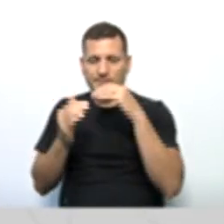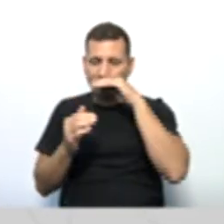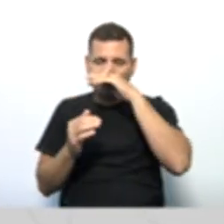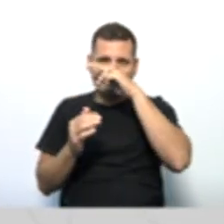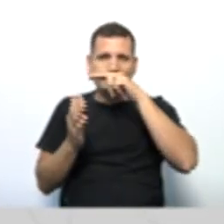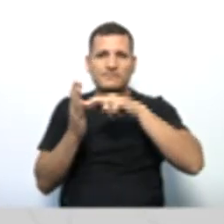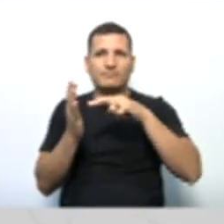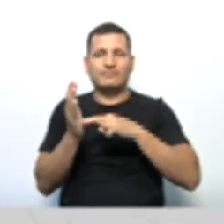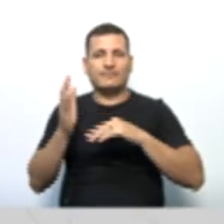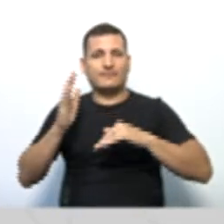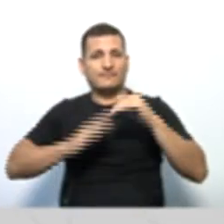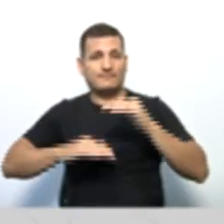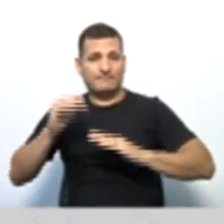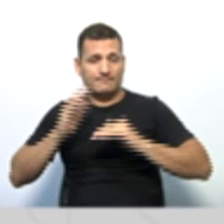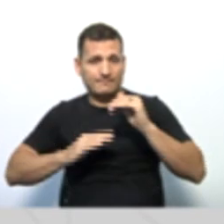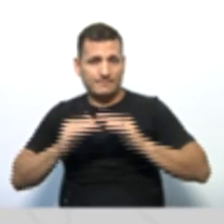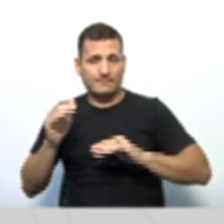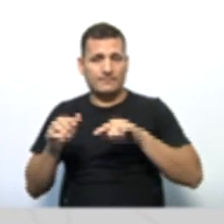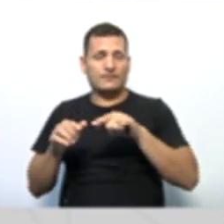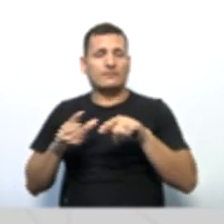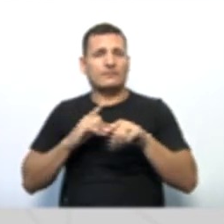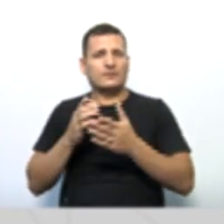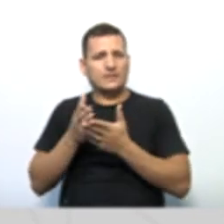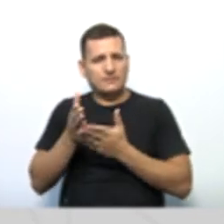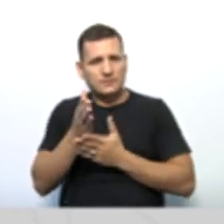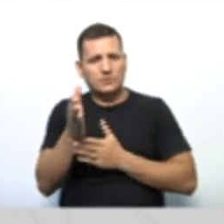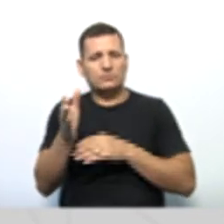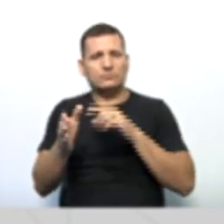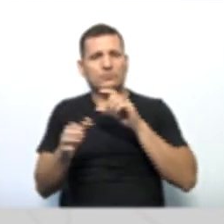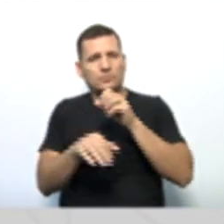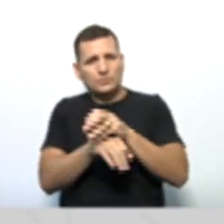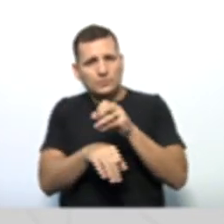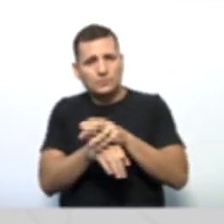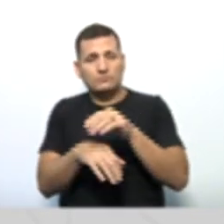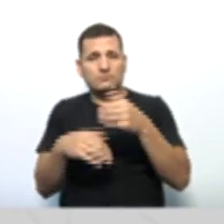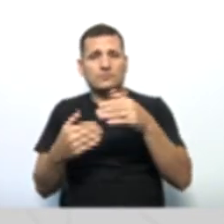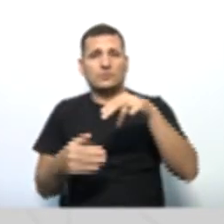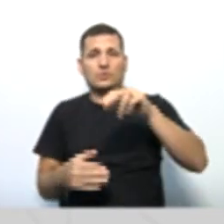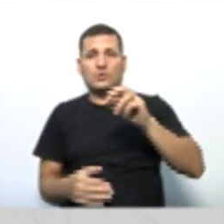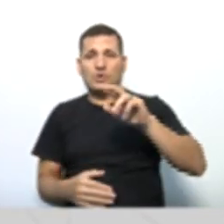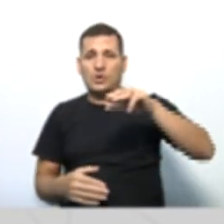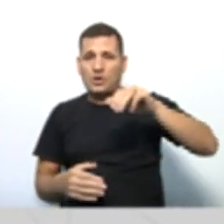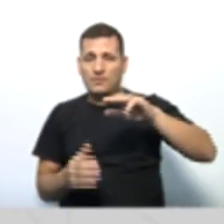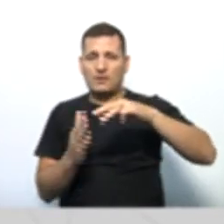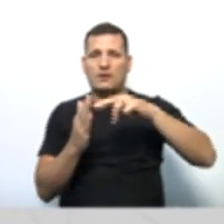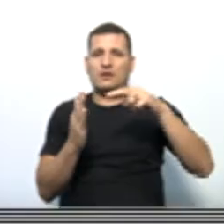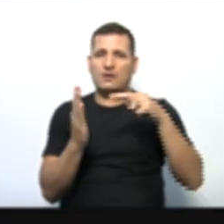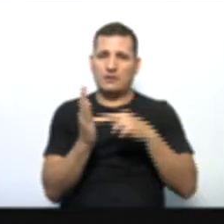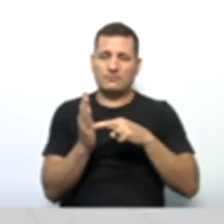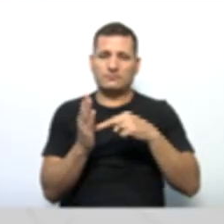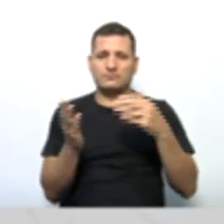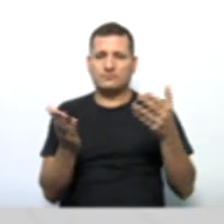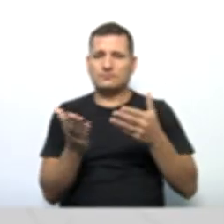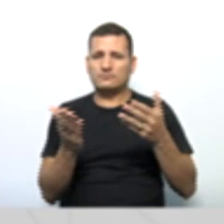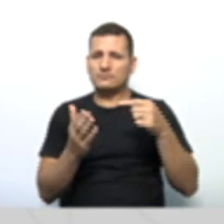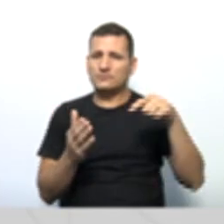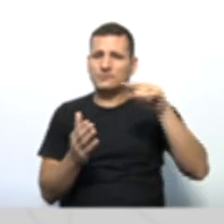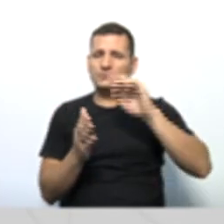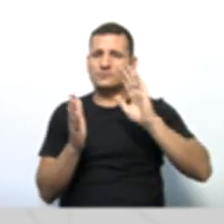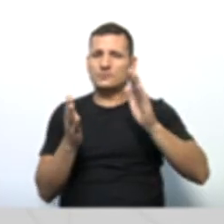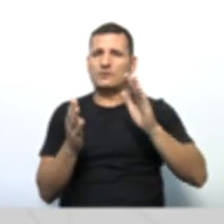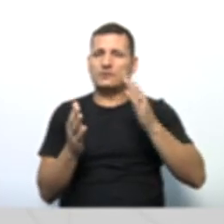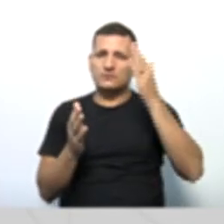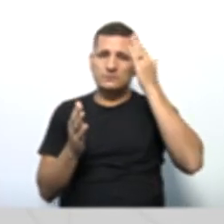profissionais que estabelecem e que orientam. Então, a norma ela é regra. Então, acho que agora vocês têm todos os